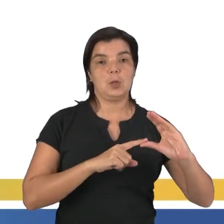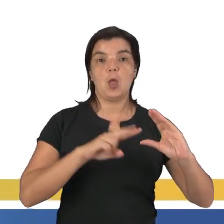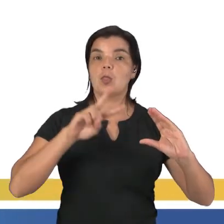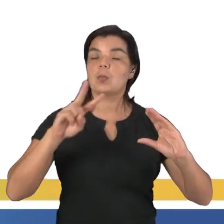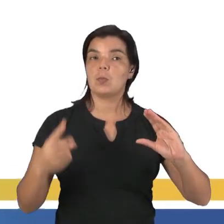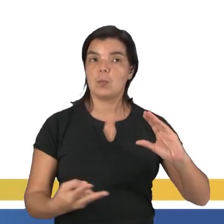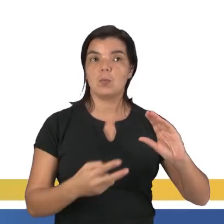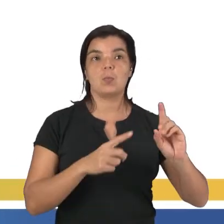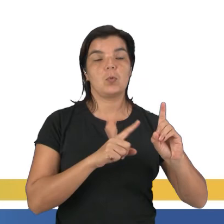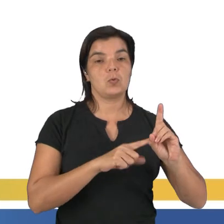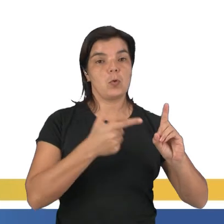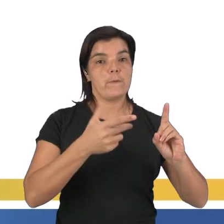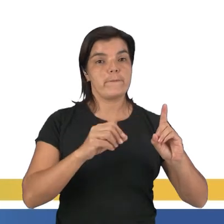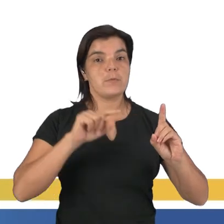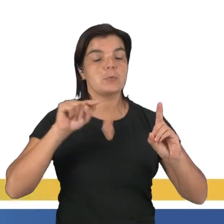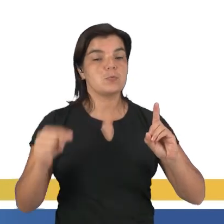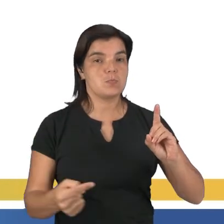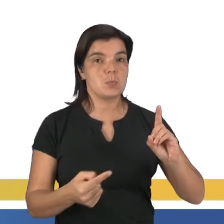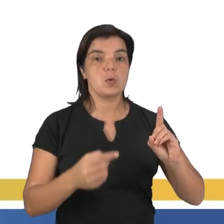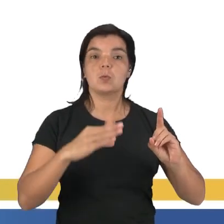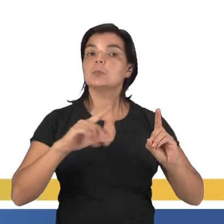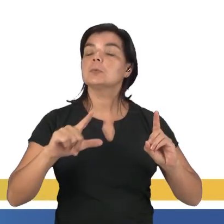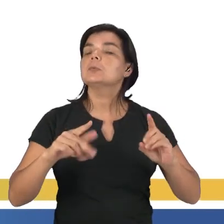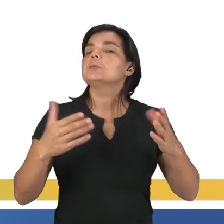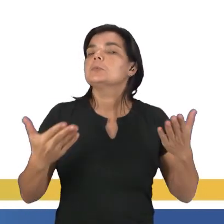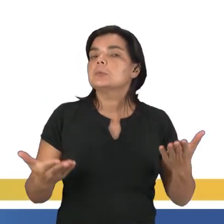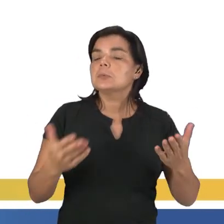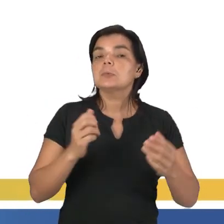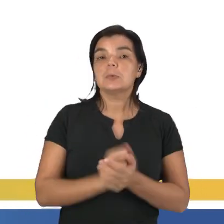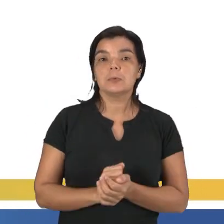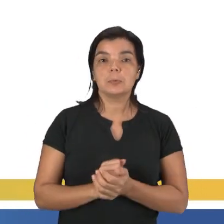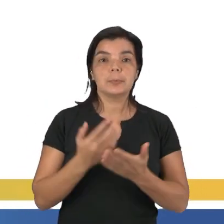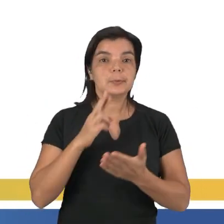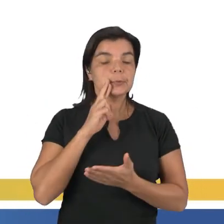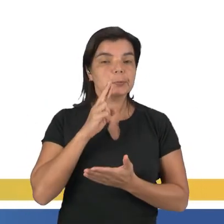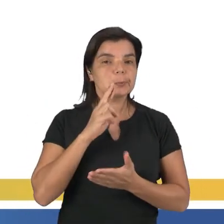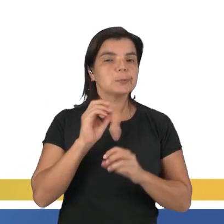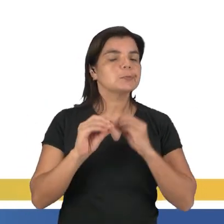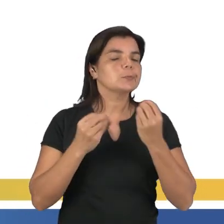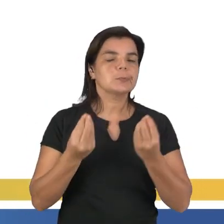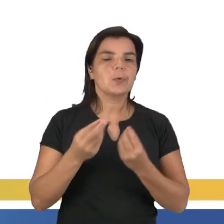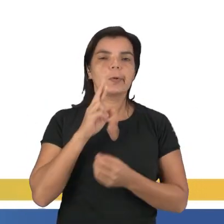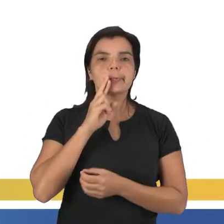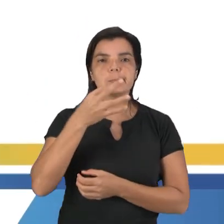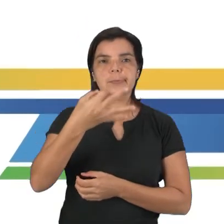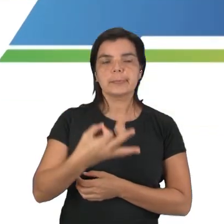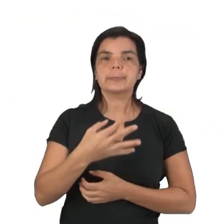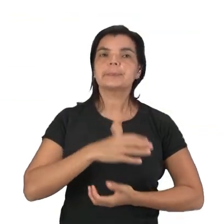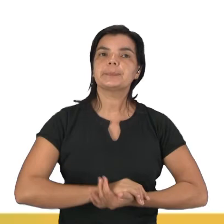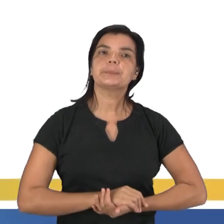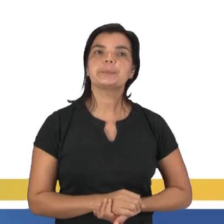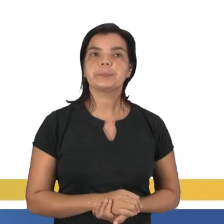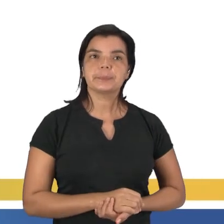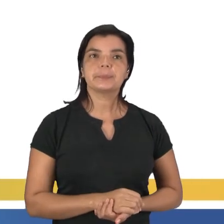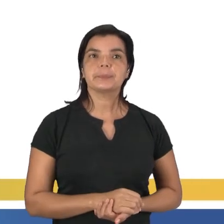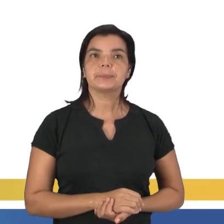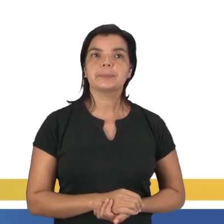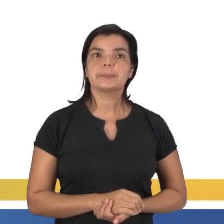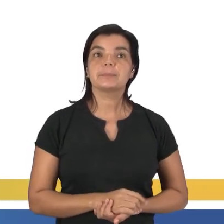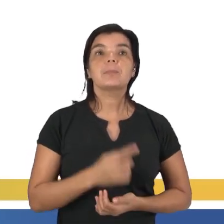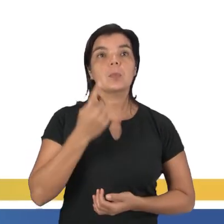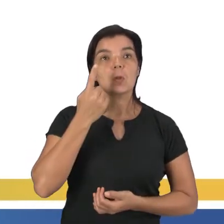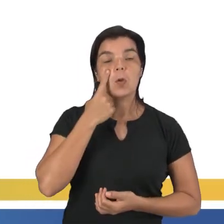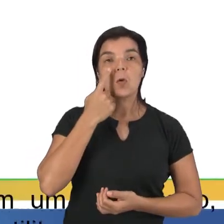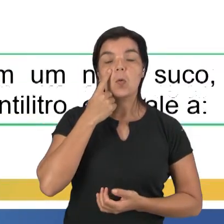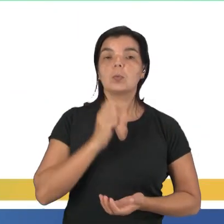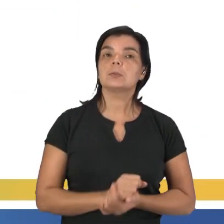ou seja, 20.000 centilitros. Então nós vamos resolver ela e vamos encaixar em uma dessas opções, tá ok? Então você tem que